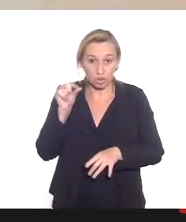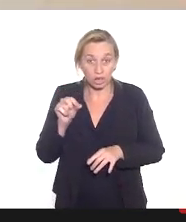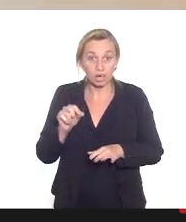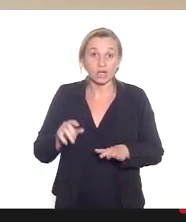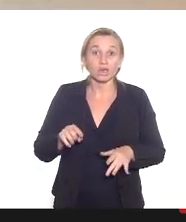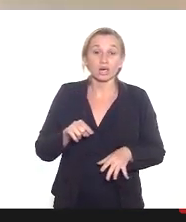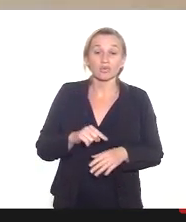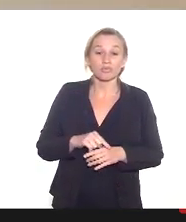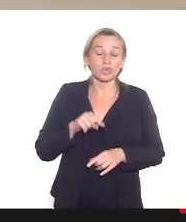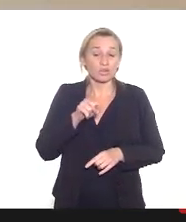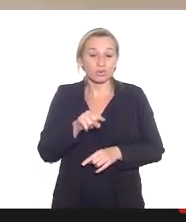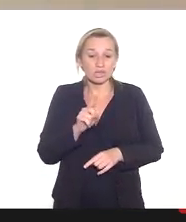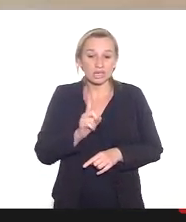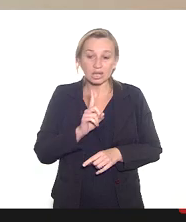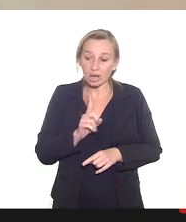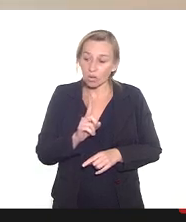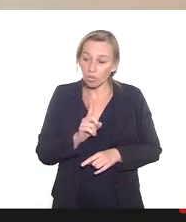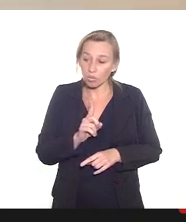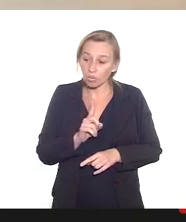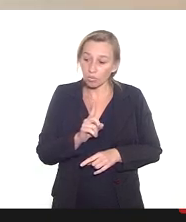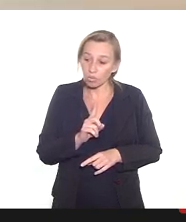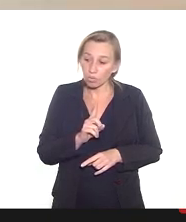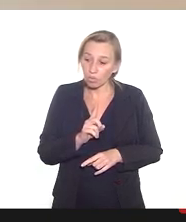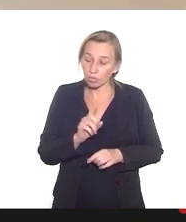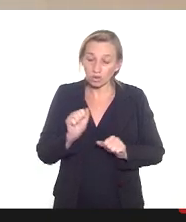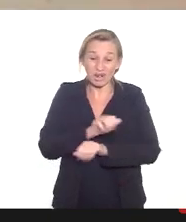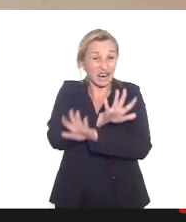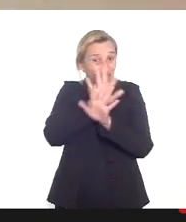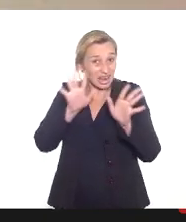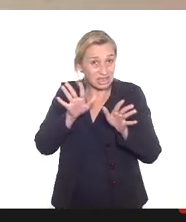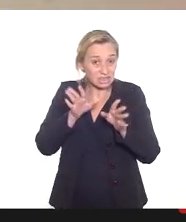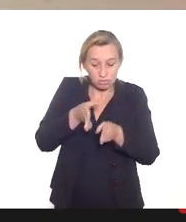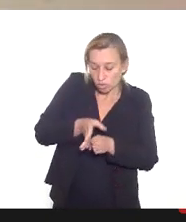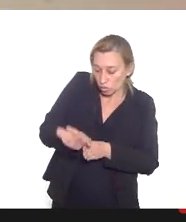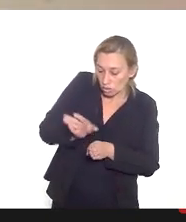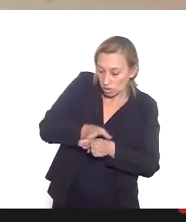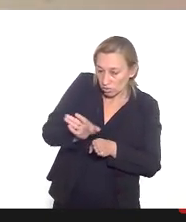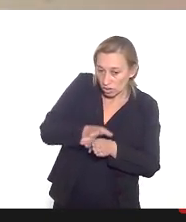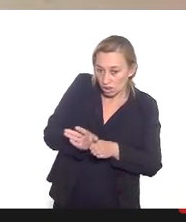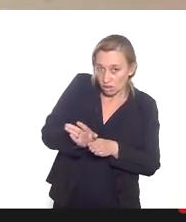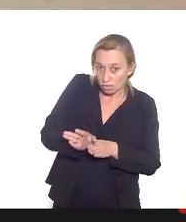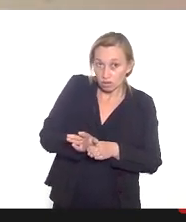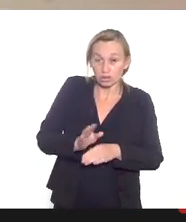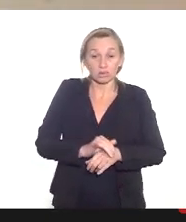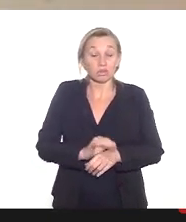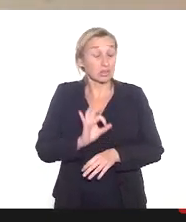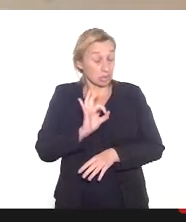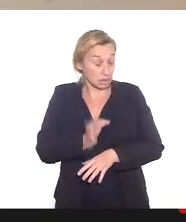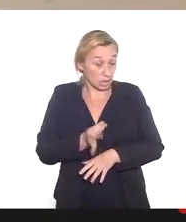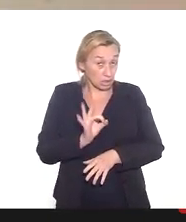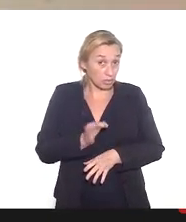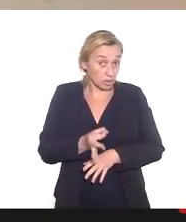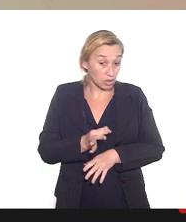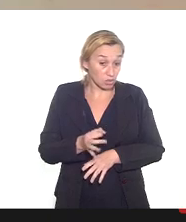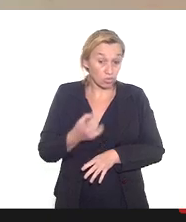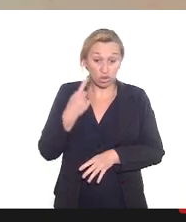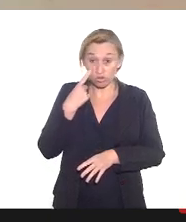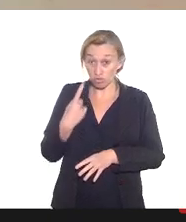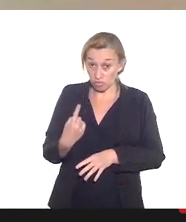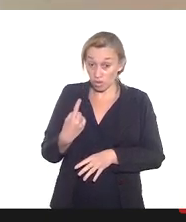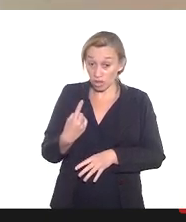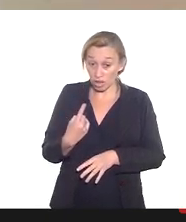e você não não havendo uma clareza na orientação dos falecimento obviamente o que a gente